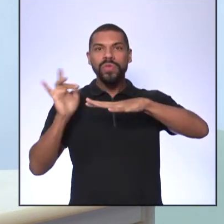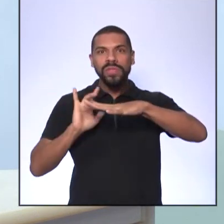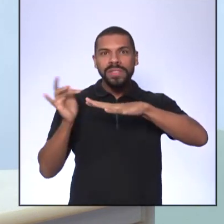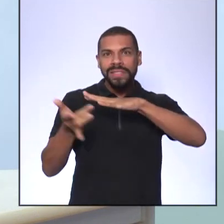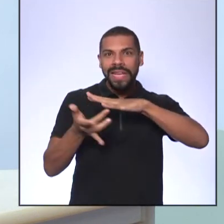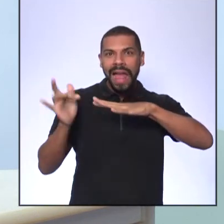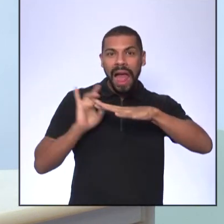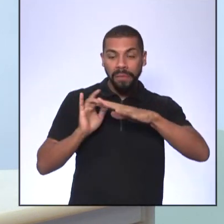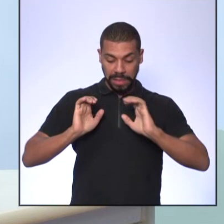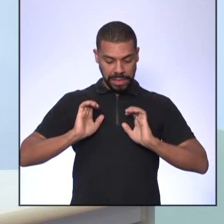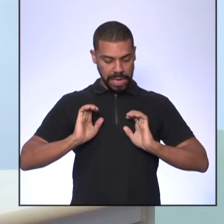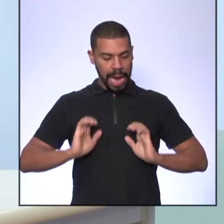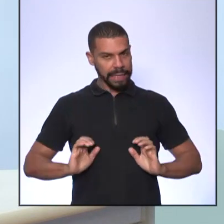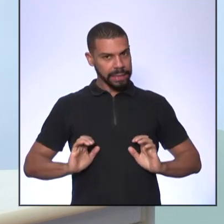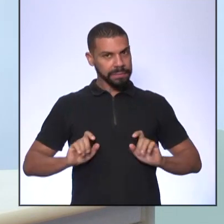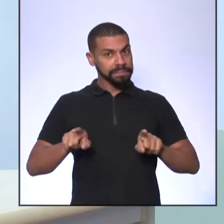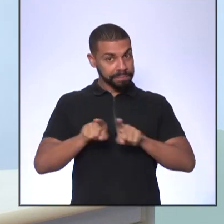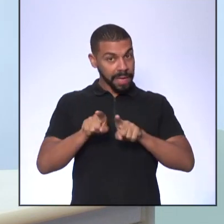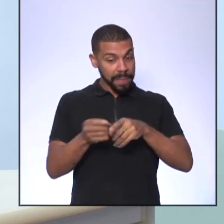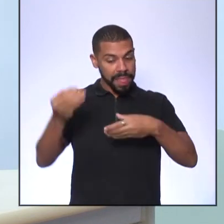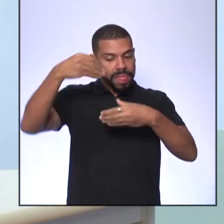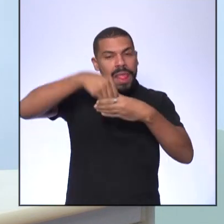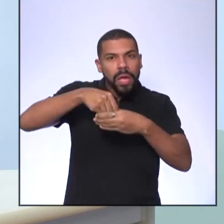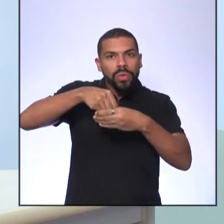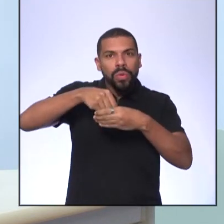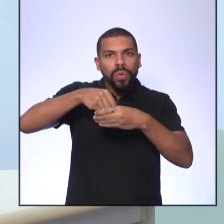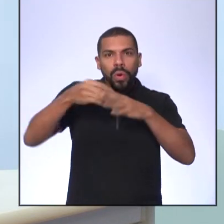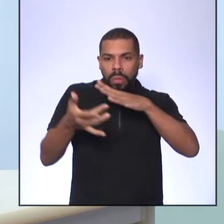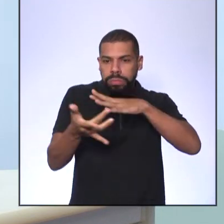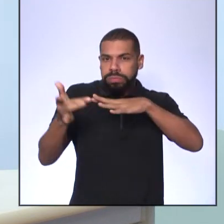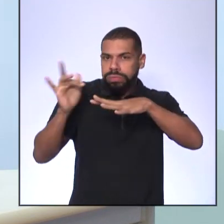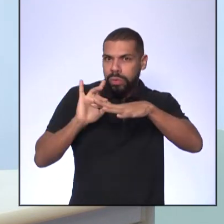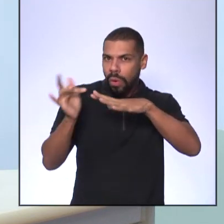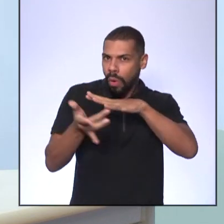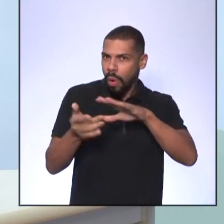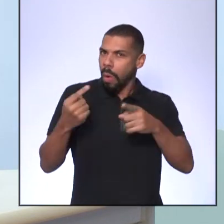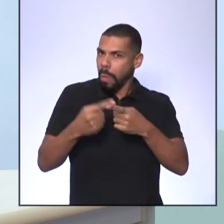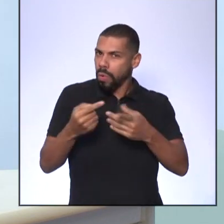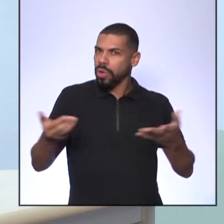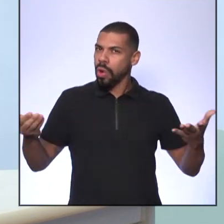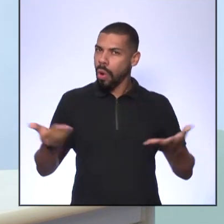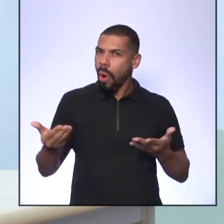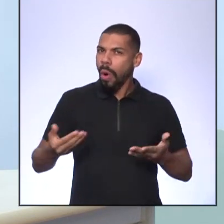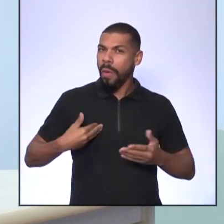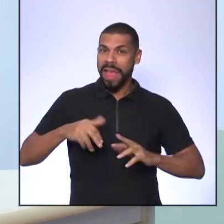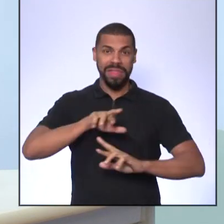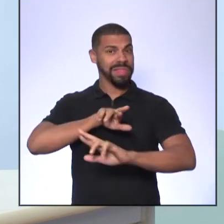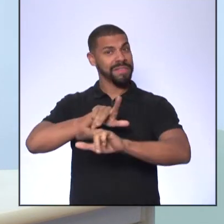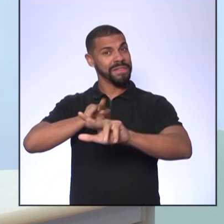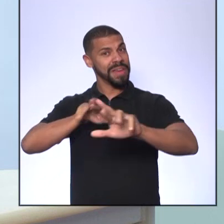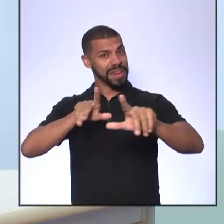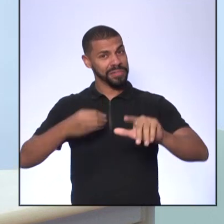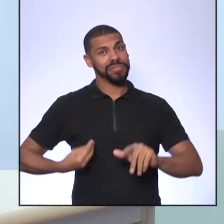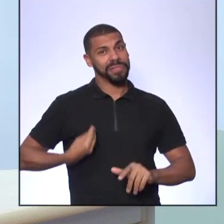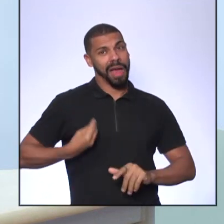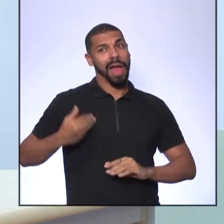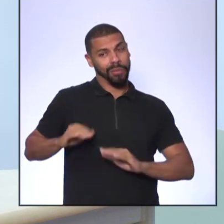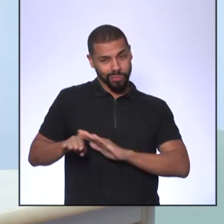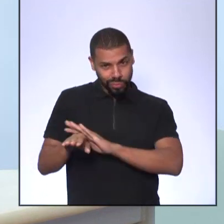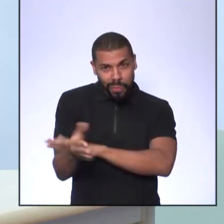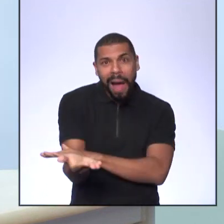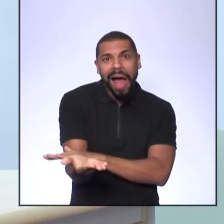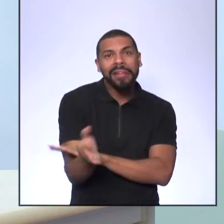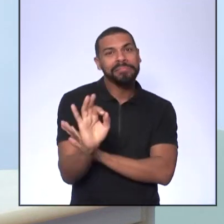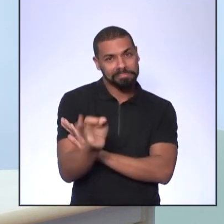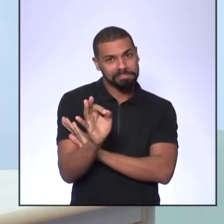e de etiqueta nesse espaço virtual, né? Como o Fabiano disse, a gente está numa situação muito diferente da que a gente costuma vivenciar